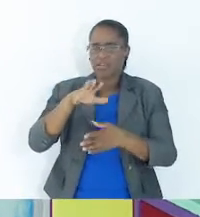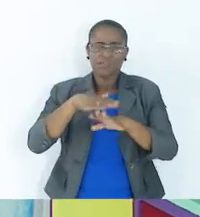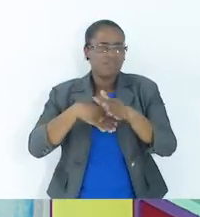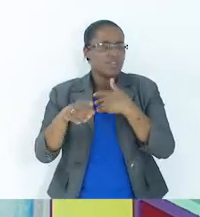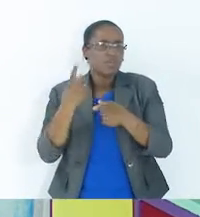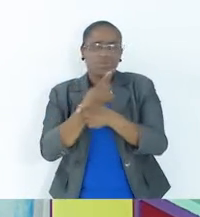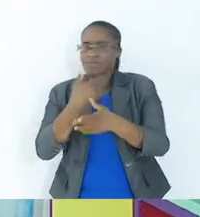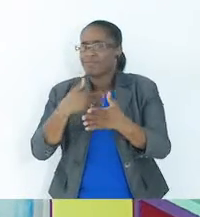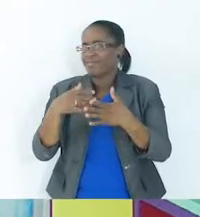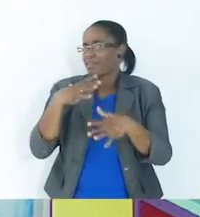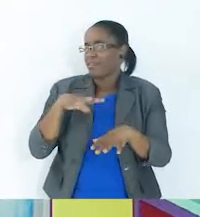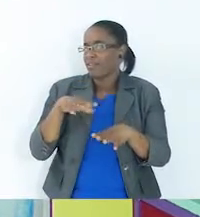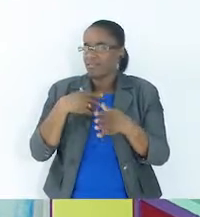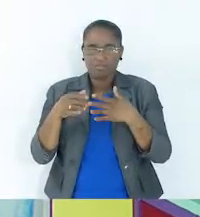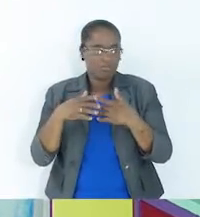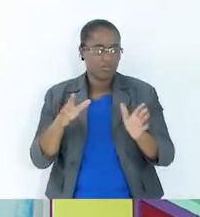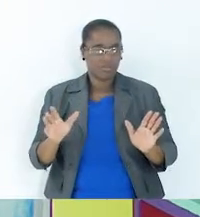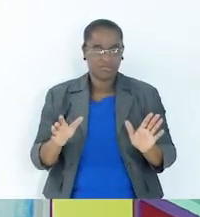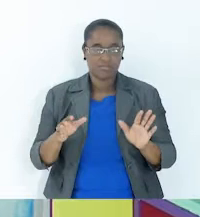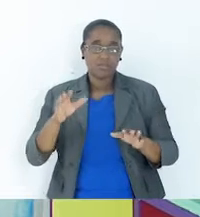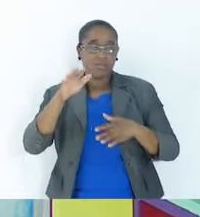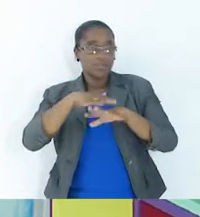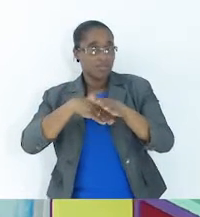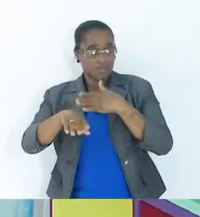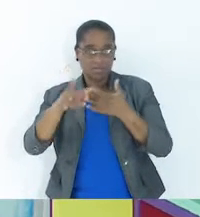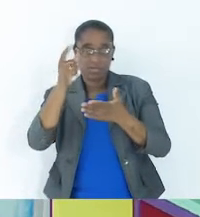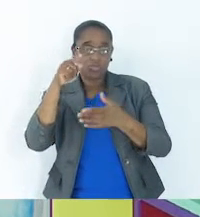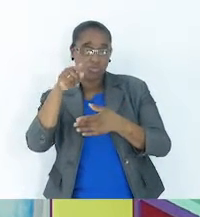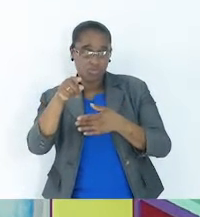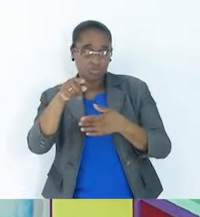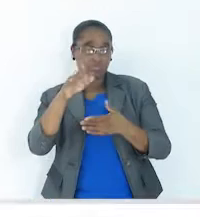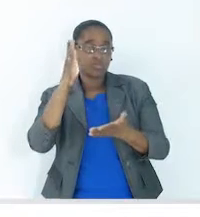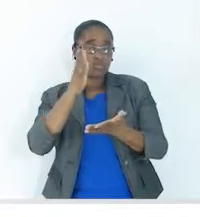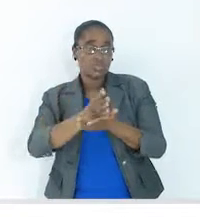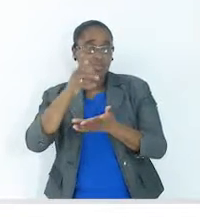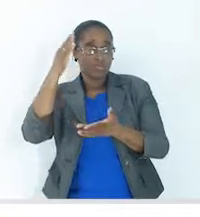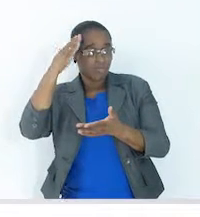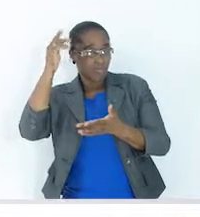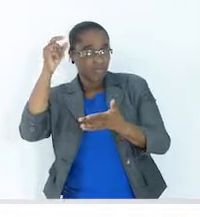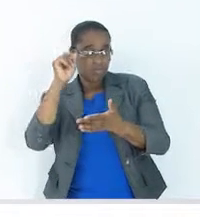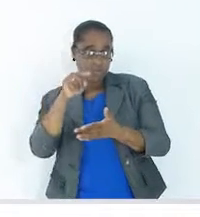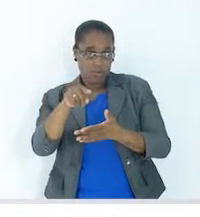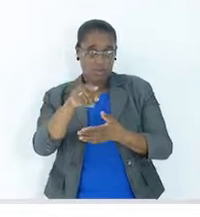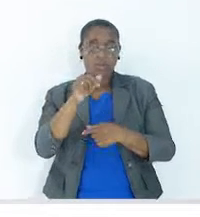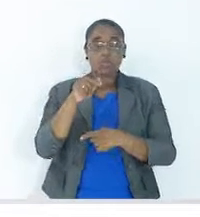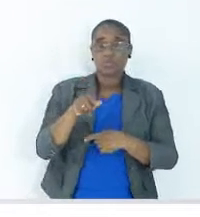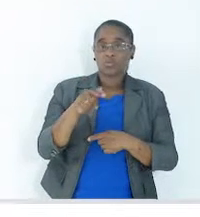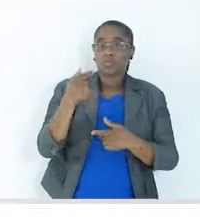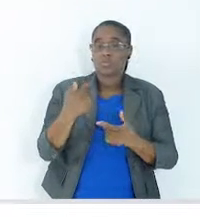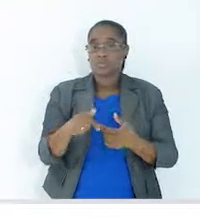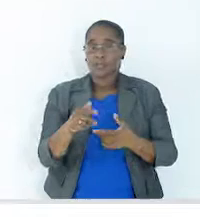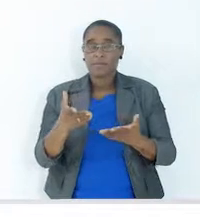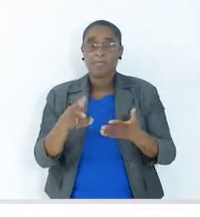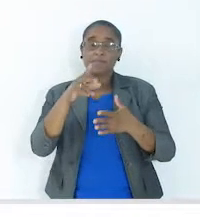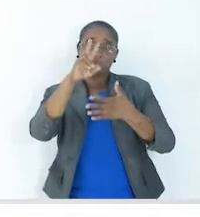produção tua, interna e somente teu, tu estás perante aquilo que nós chamamos de